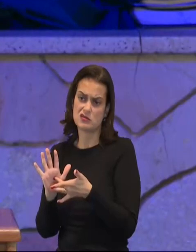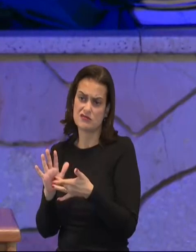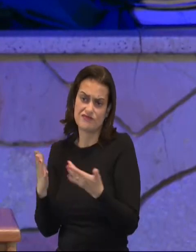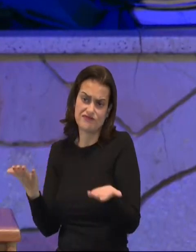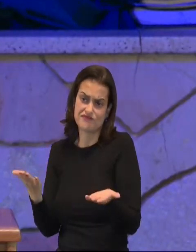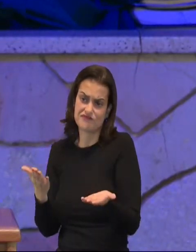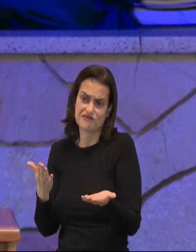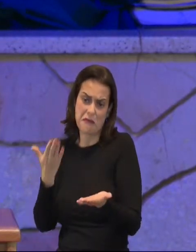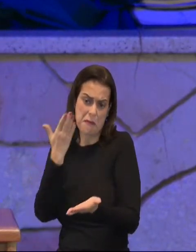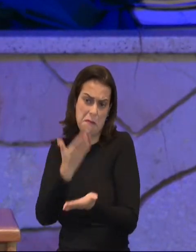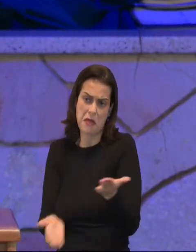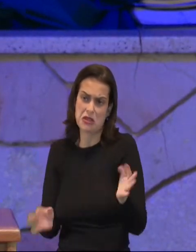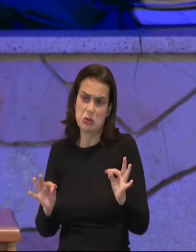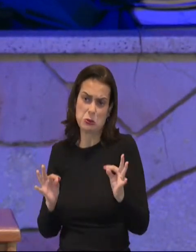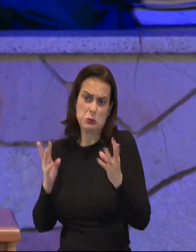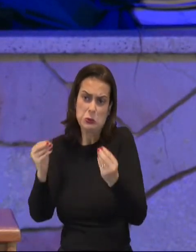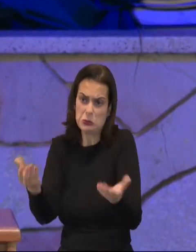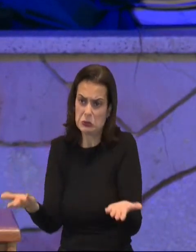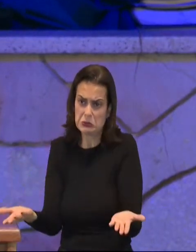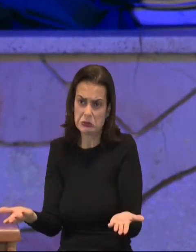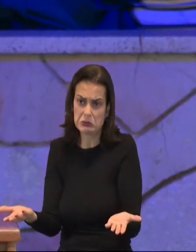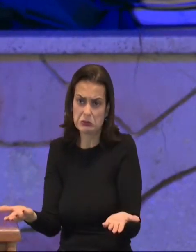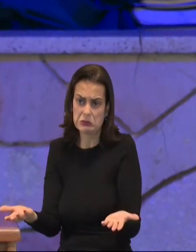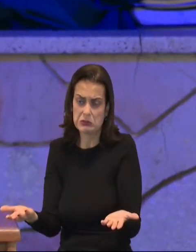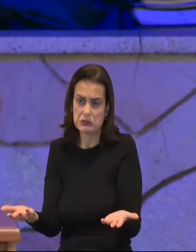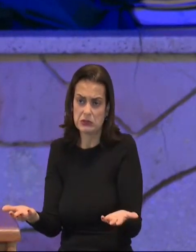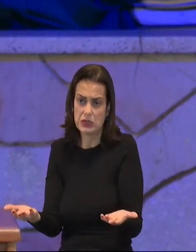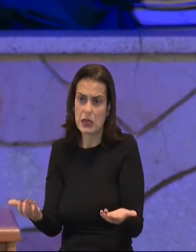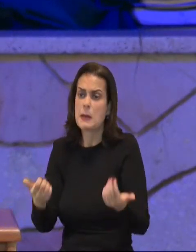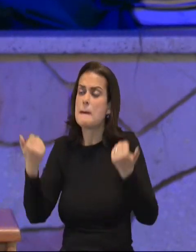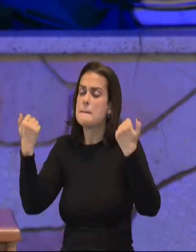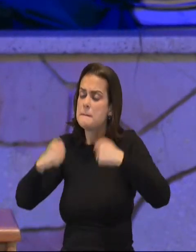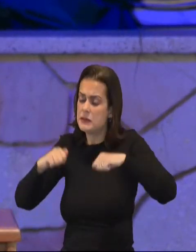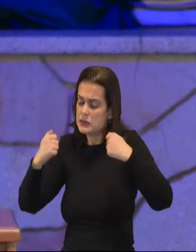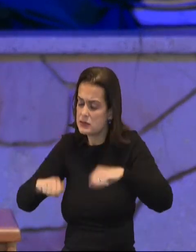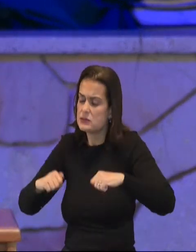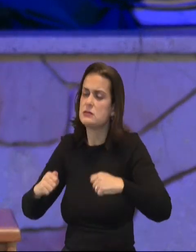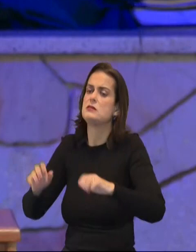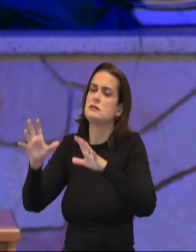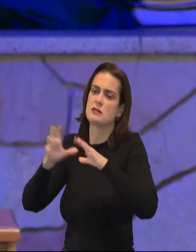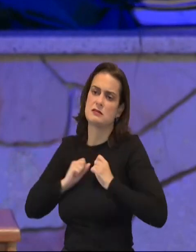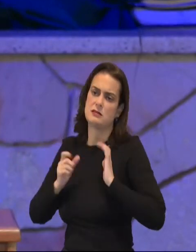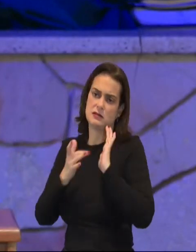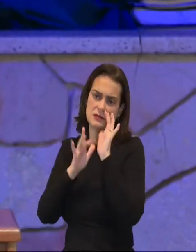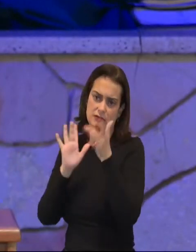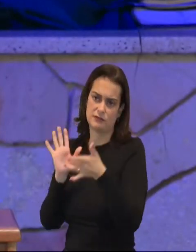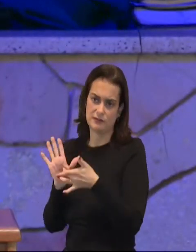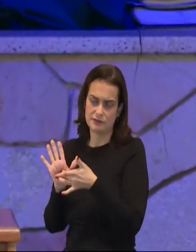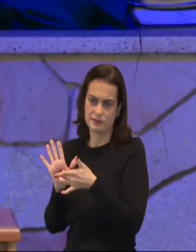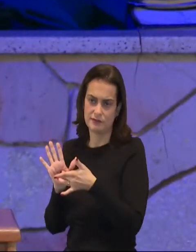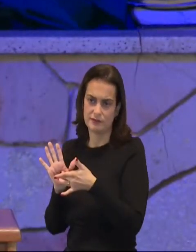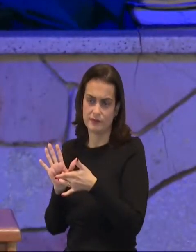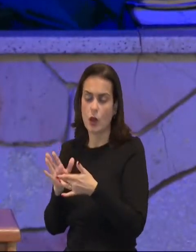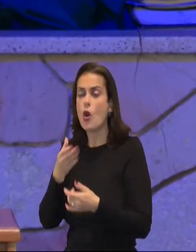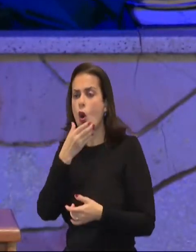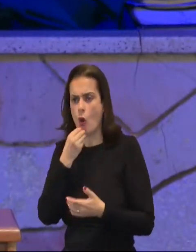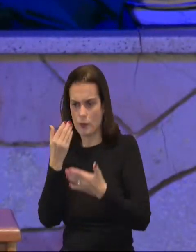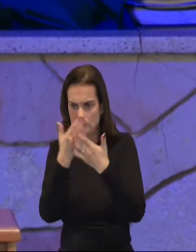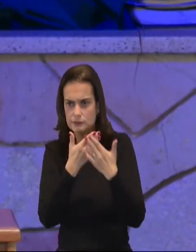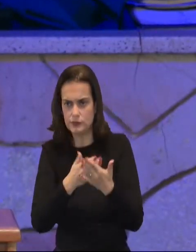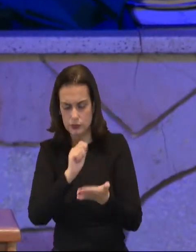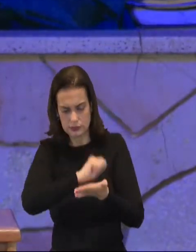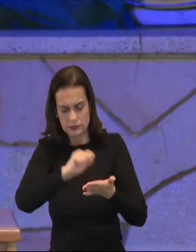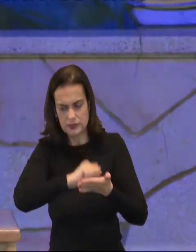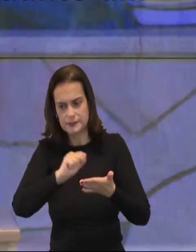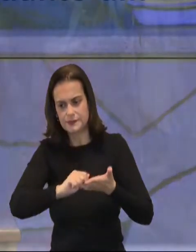de Jesus. C.S. Lewis, bem conhecido nosso, ele escreve uma frase, que nós gostamos